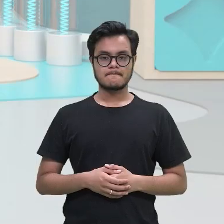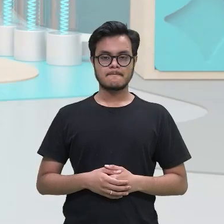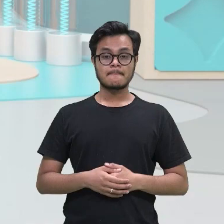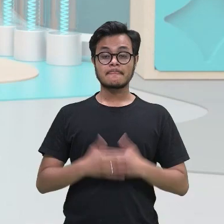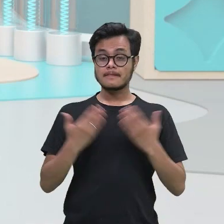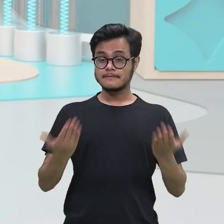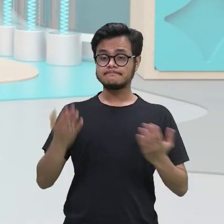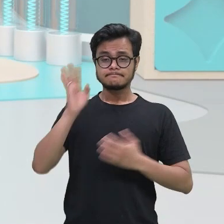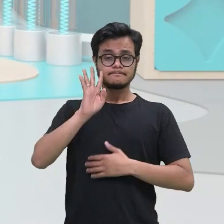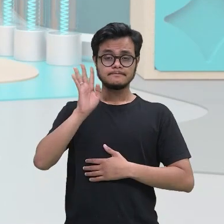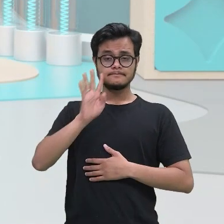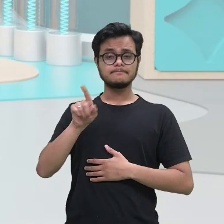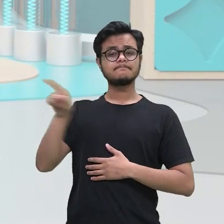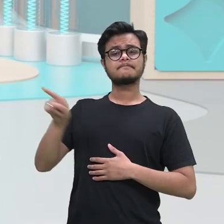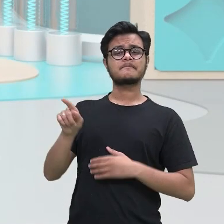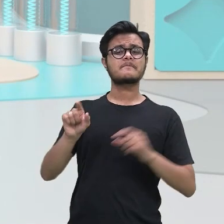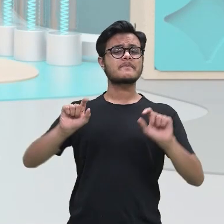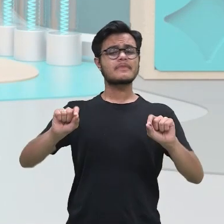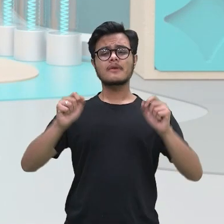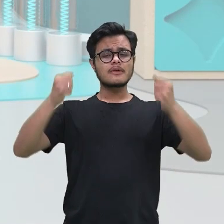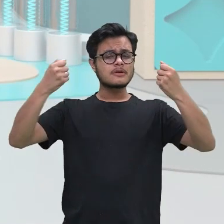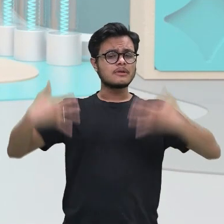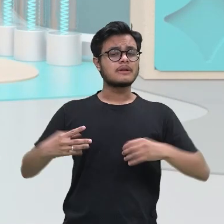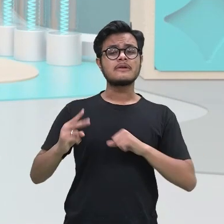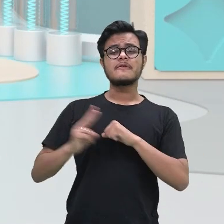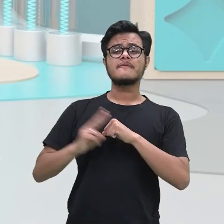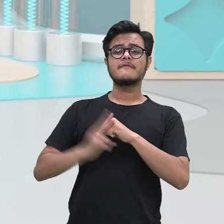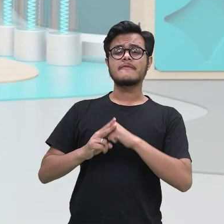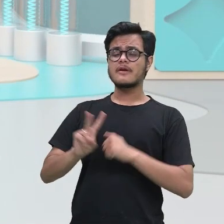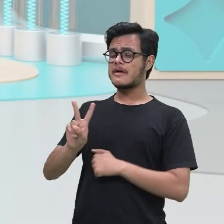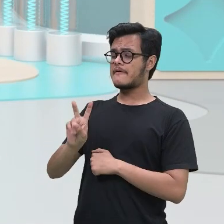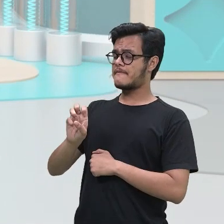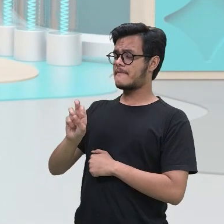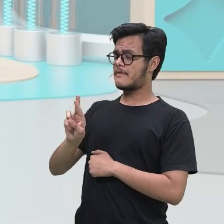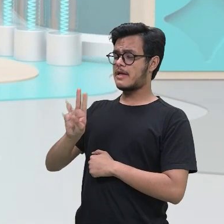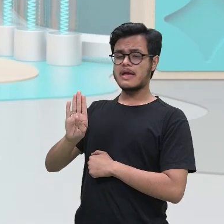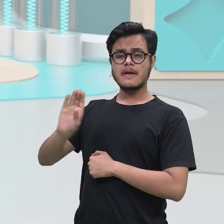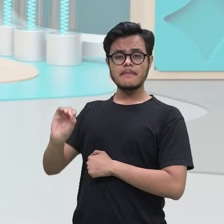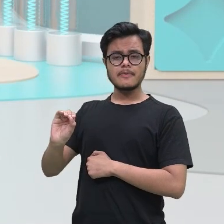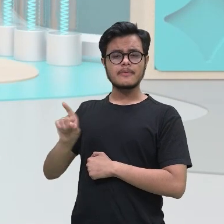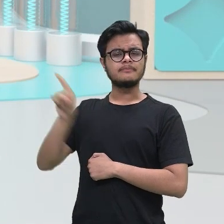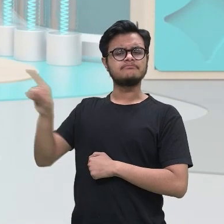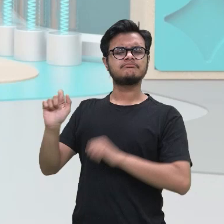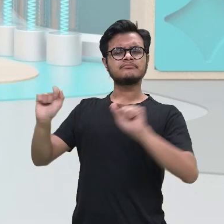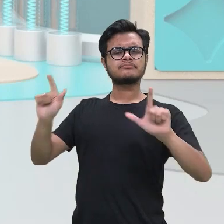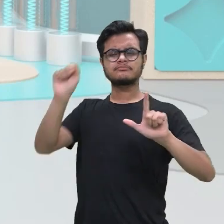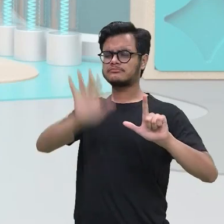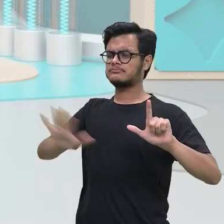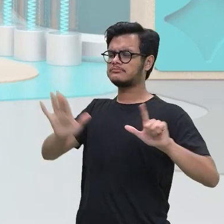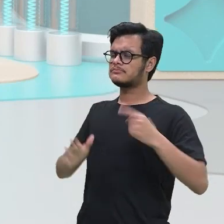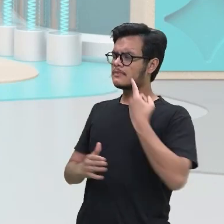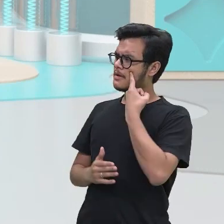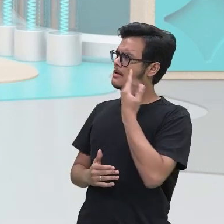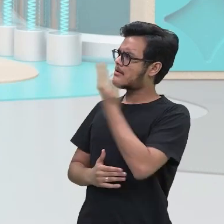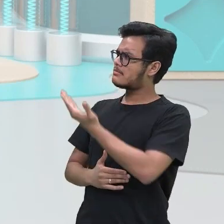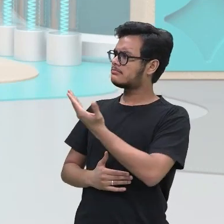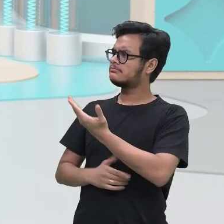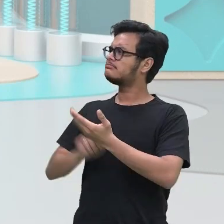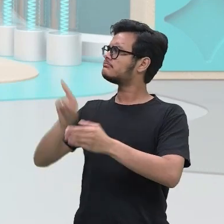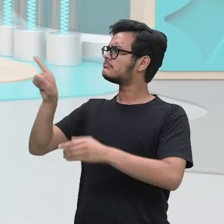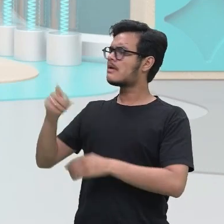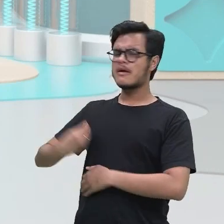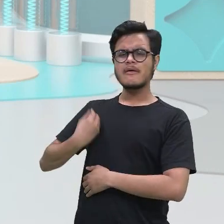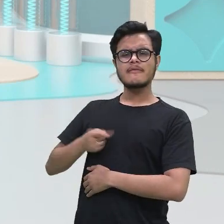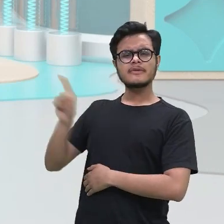Muito bem, olha só. Vamos falar de verbo? Vamos falar de verbo. Olha essa imagem, observe essa imagem que está aqui ao meu lado. Imagine você nessa